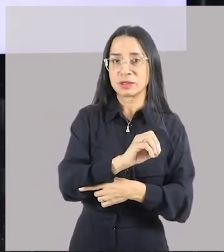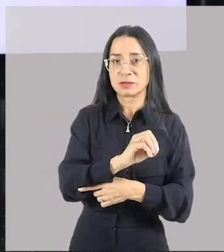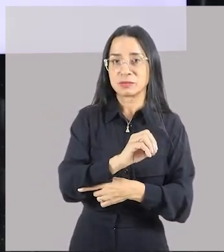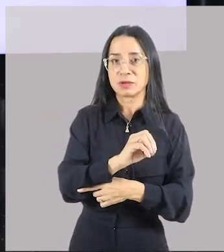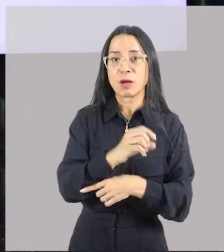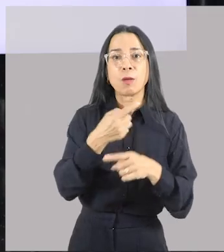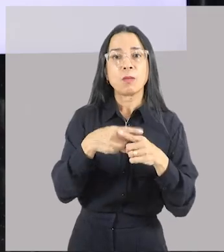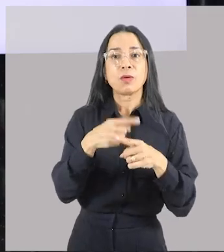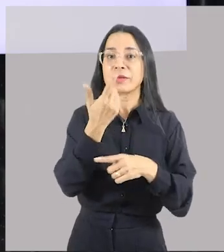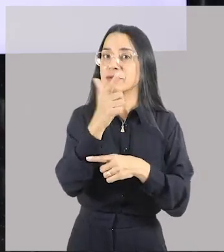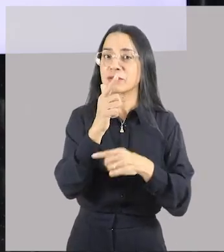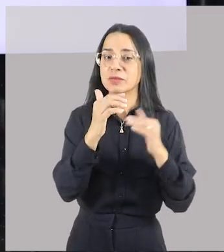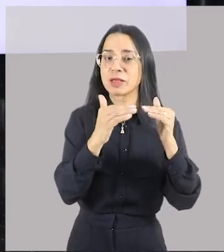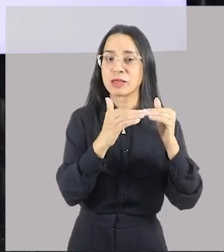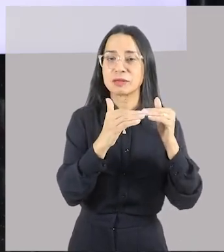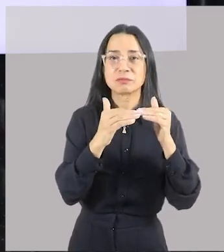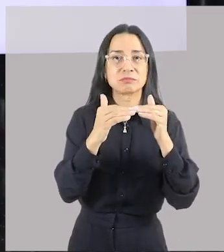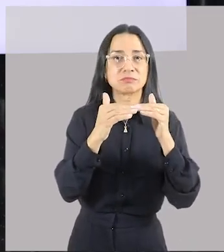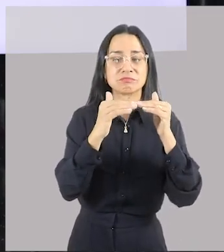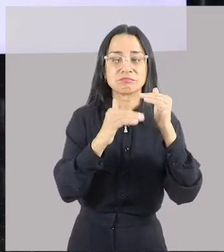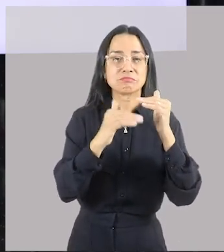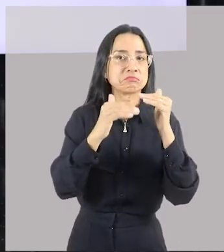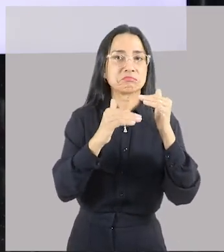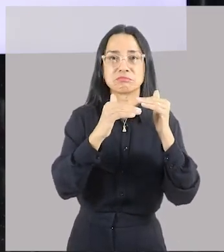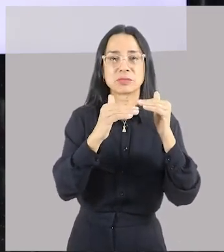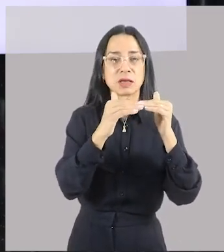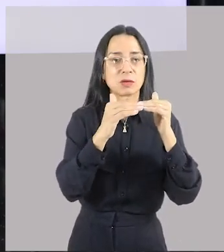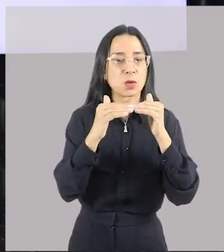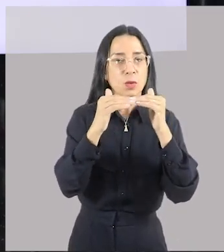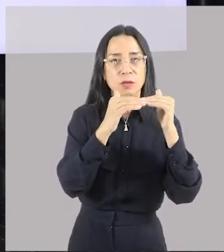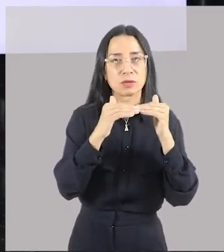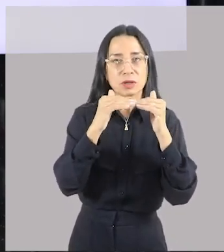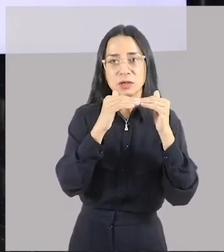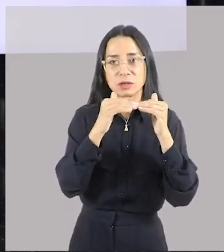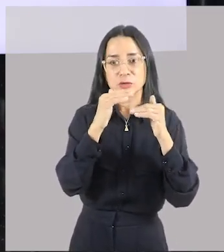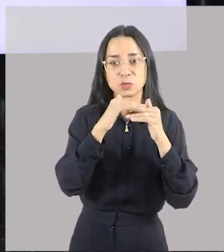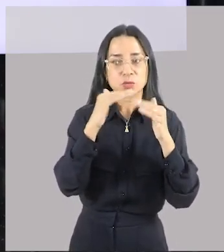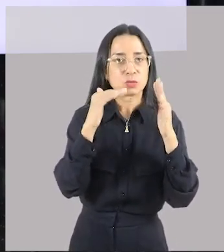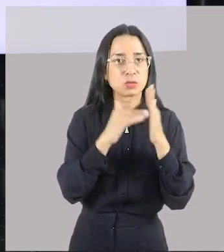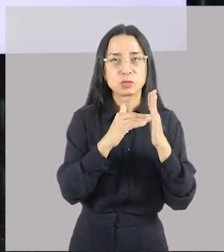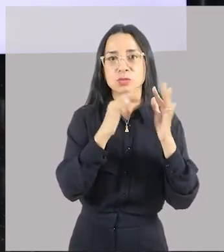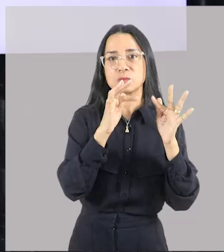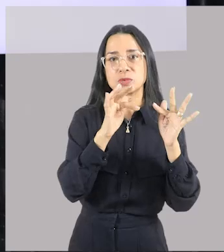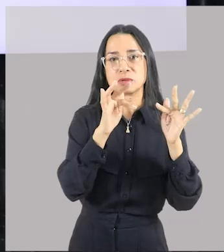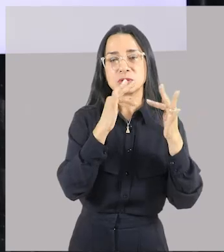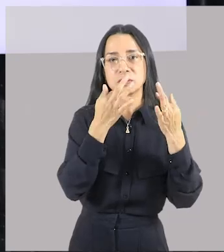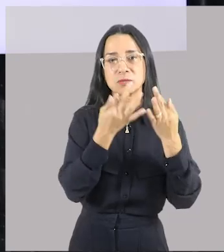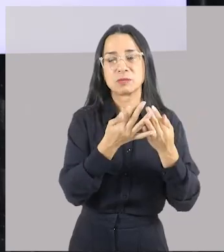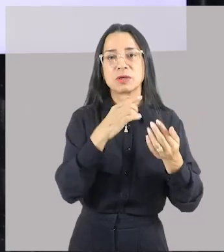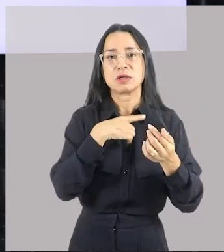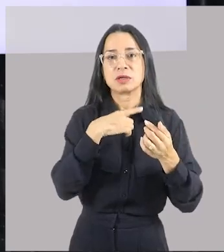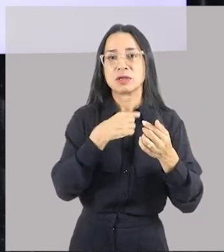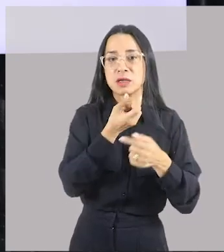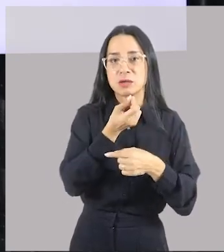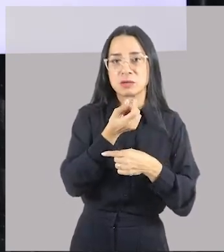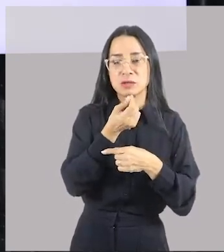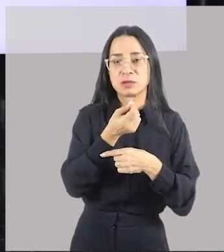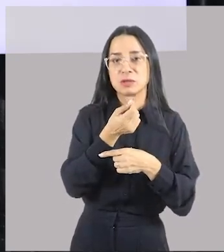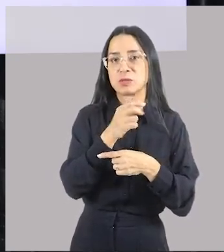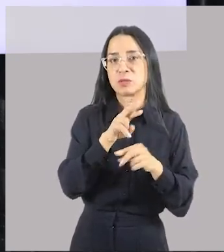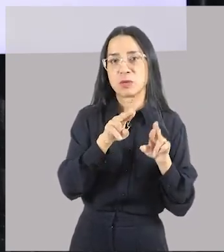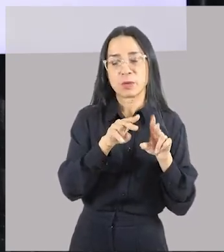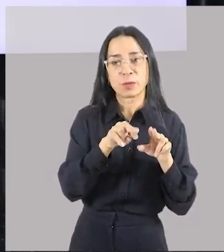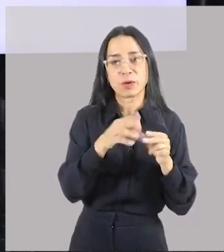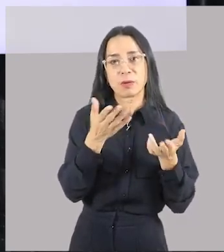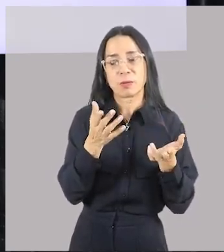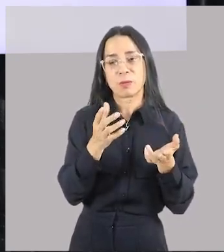existe desigualdade. A desigualdade lá é 0. Todas as famílias têm a mesma renda, o que obviamente isso não existe,